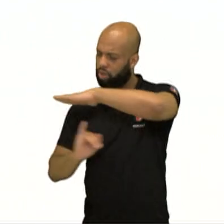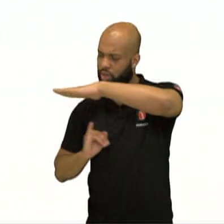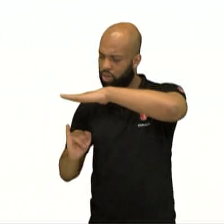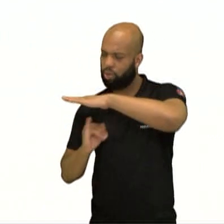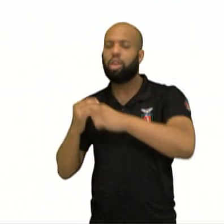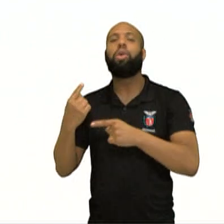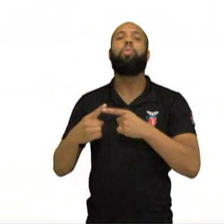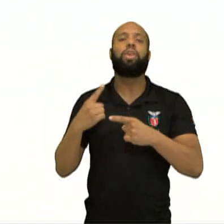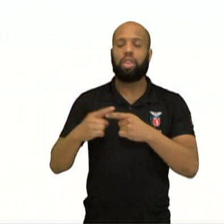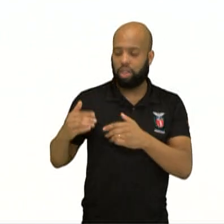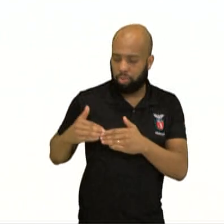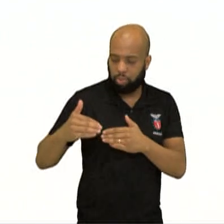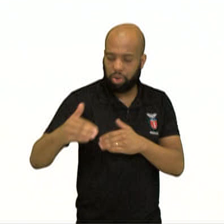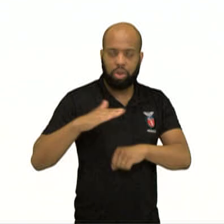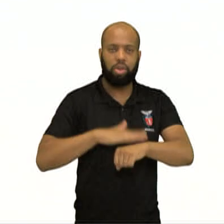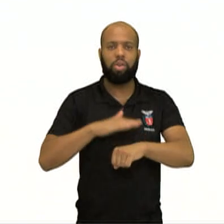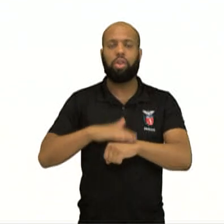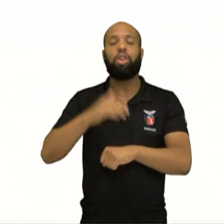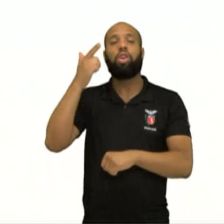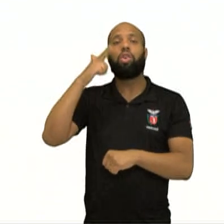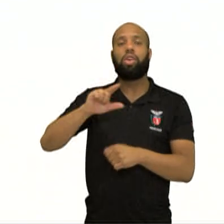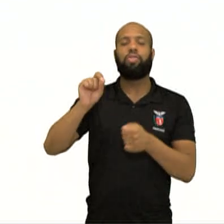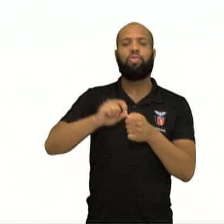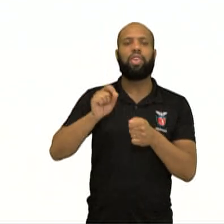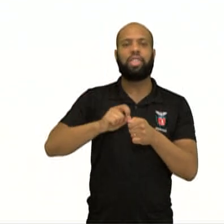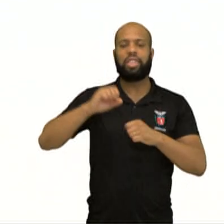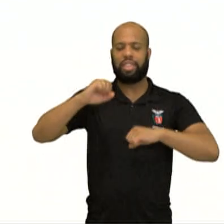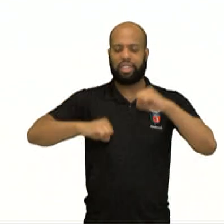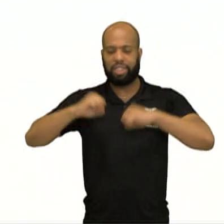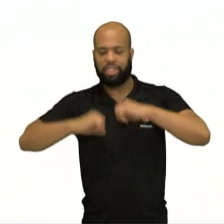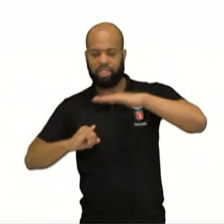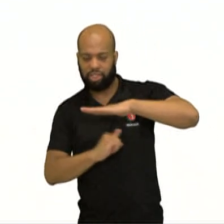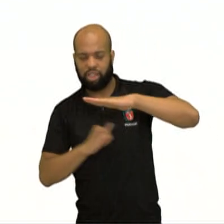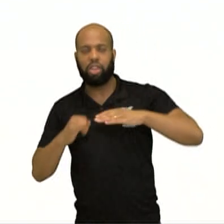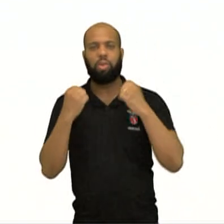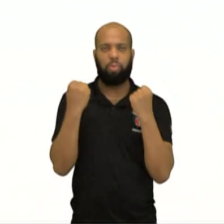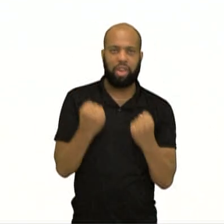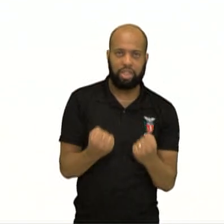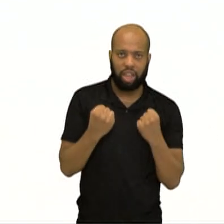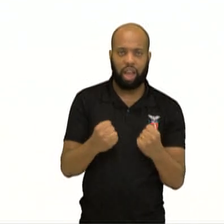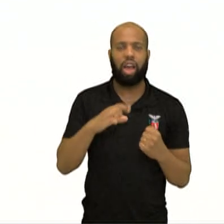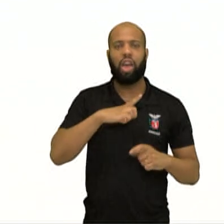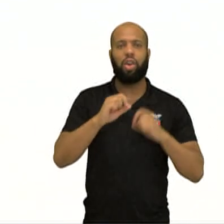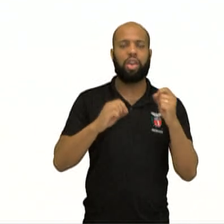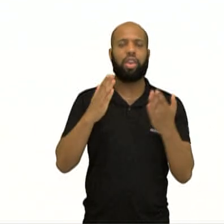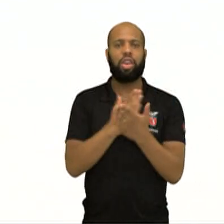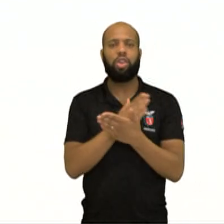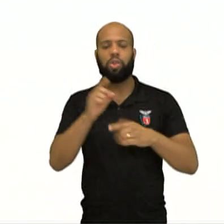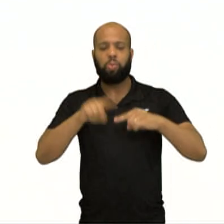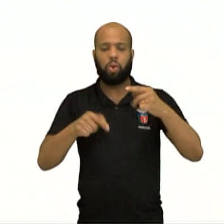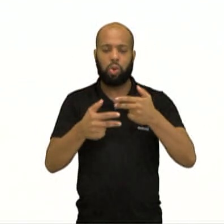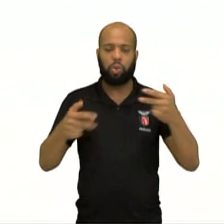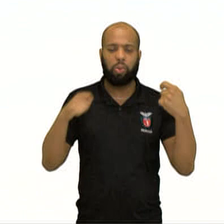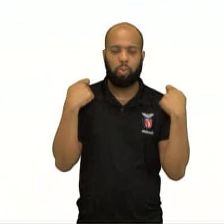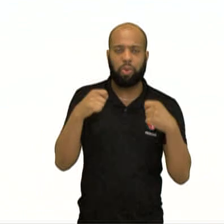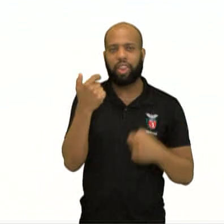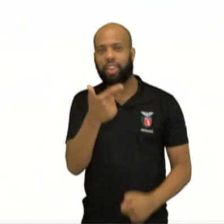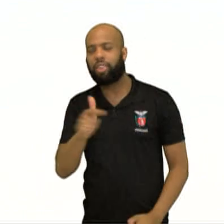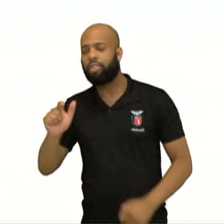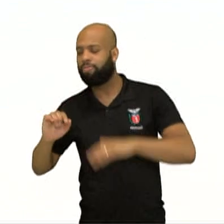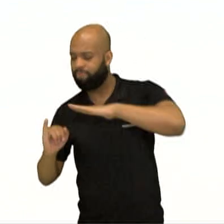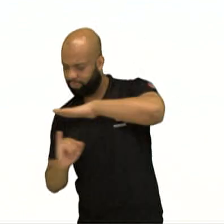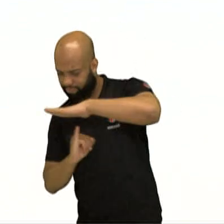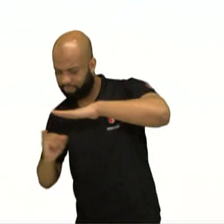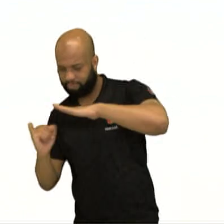você desenvolve a chamada indústria pesada, que favorece a fabricação de produtos necessários para que as outras